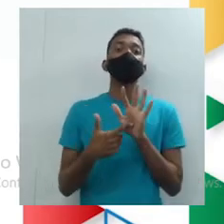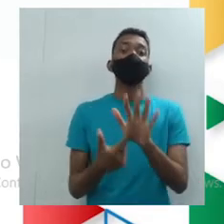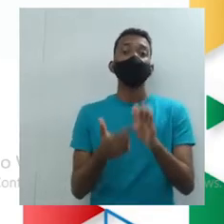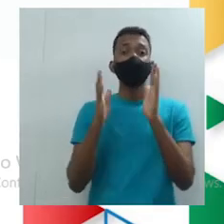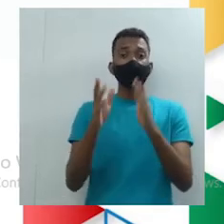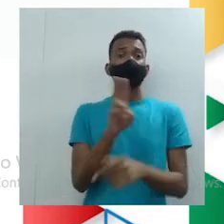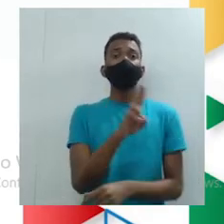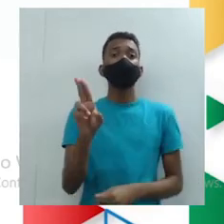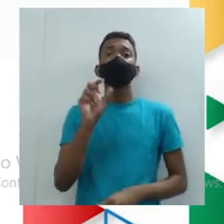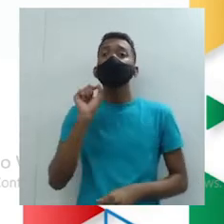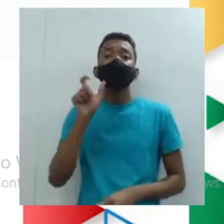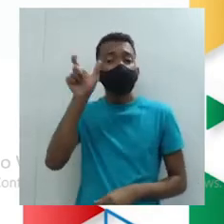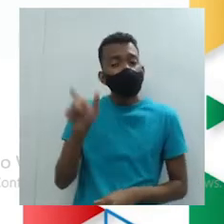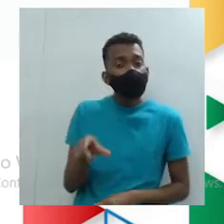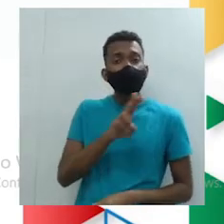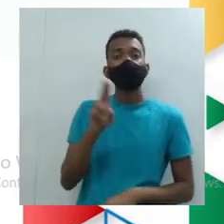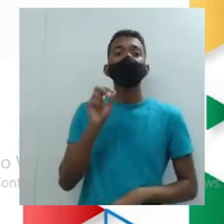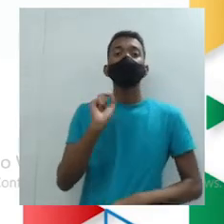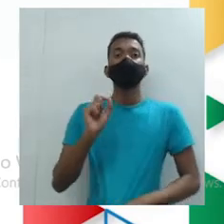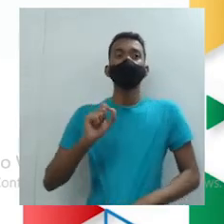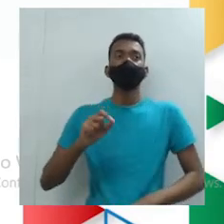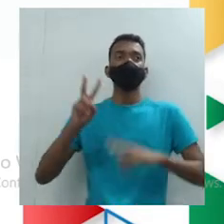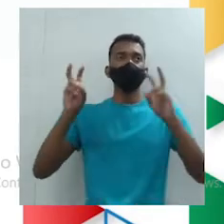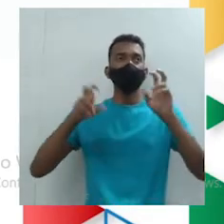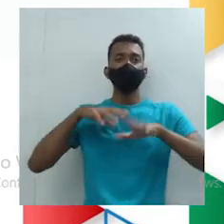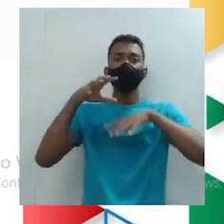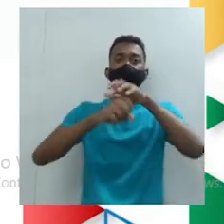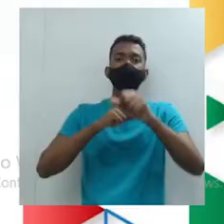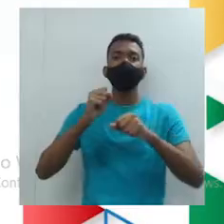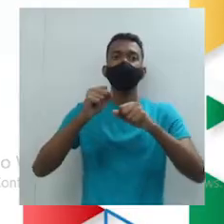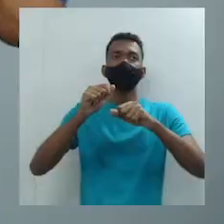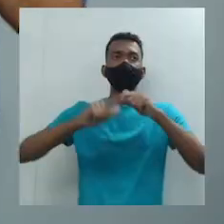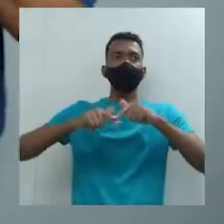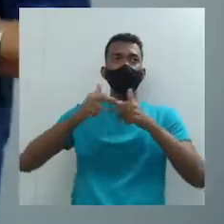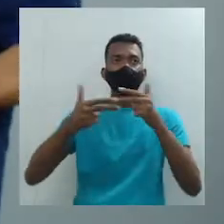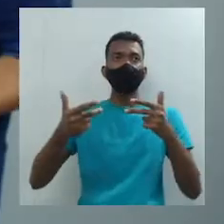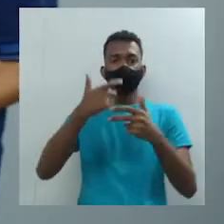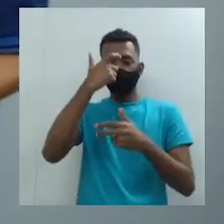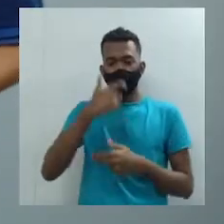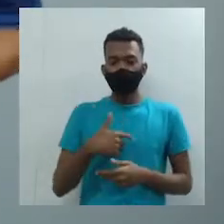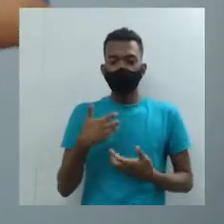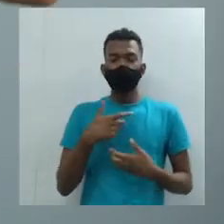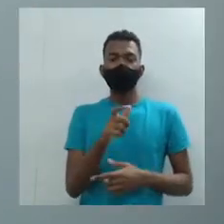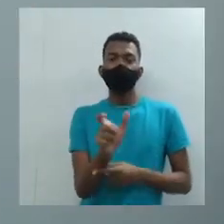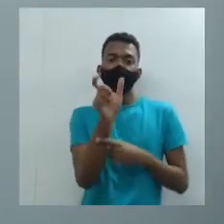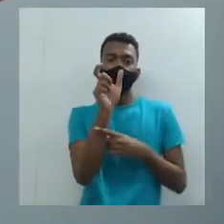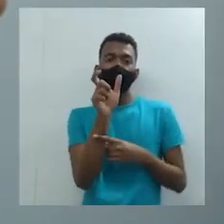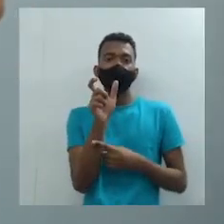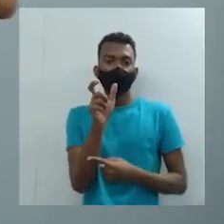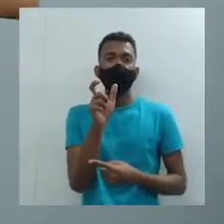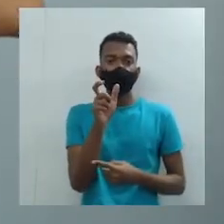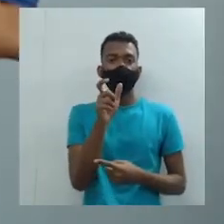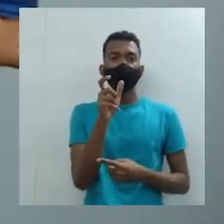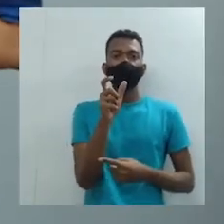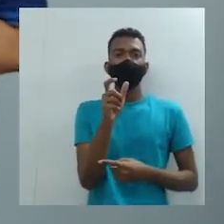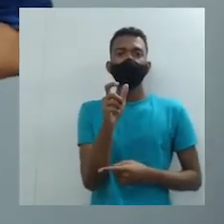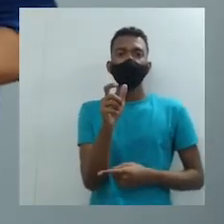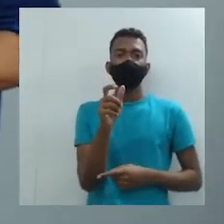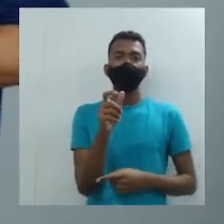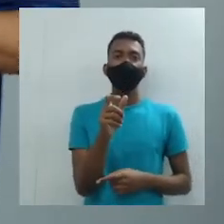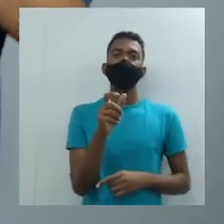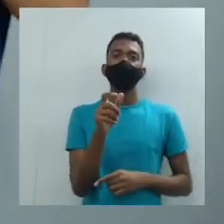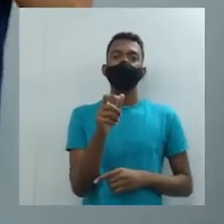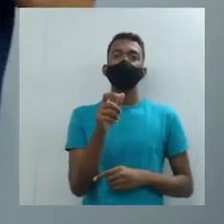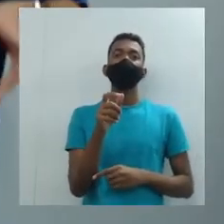isso tem um nome, quando o professor fala essa questão da matéria do poeta ser a palavra, e ele fazer um poema justamente sobre